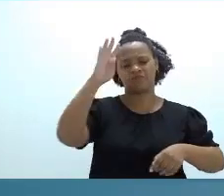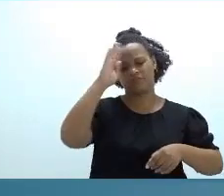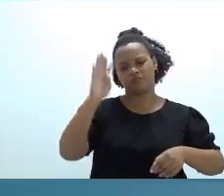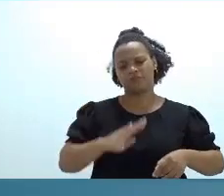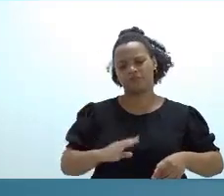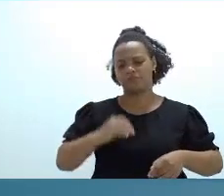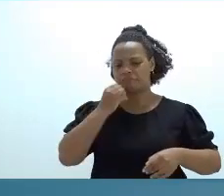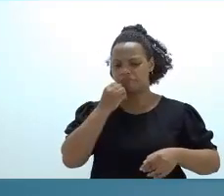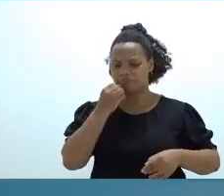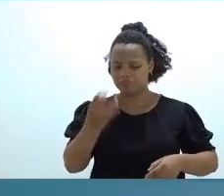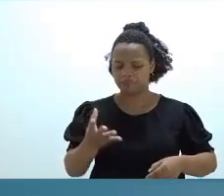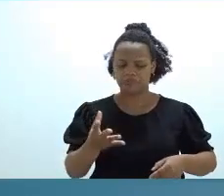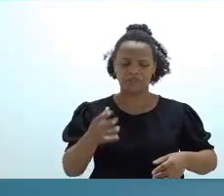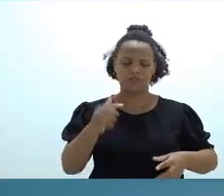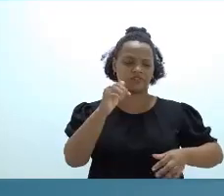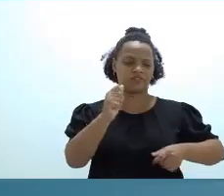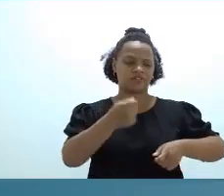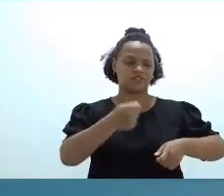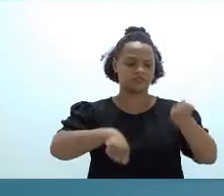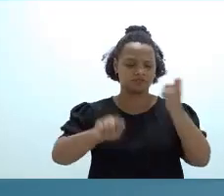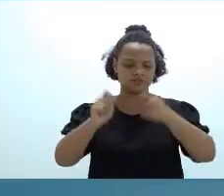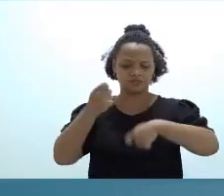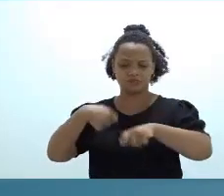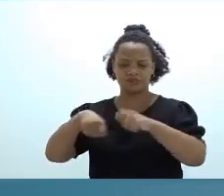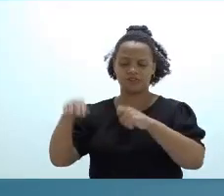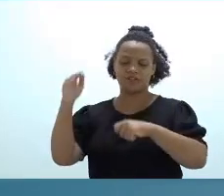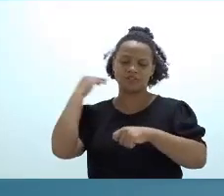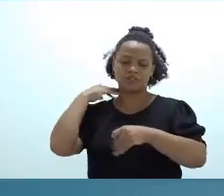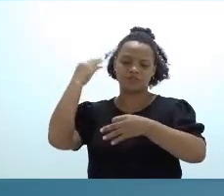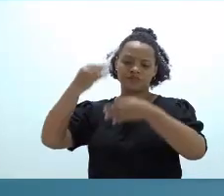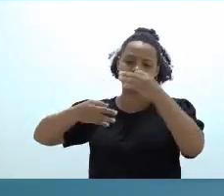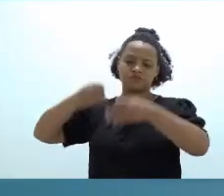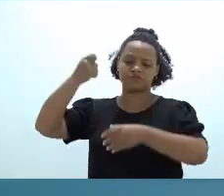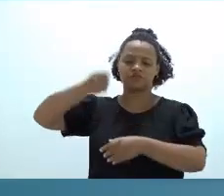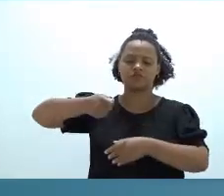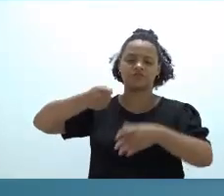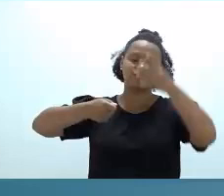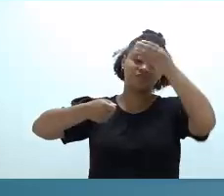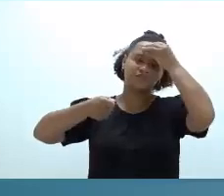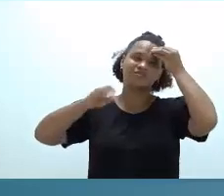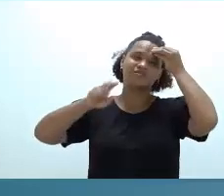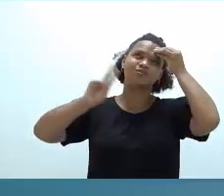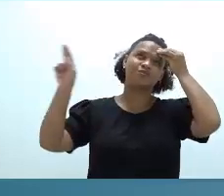administrada pelo juiz que se encontra lá. Esqueço o nome dele aqui.